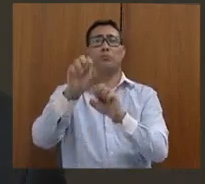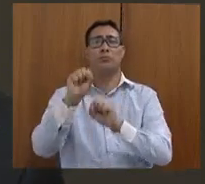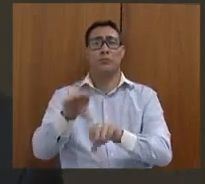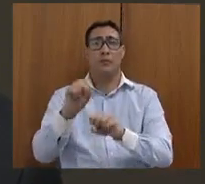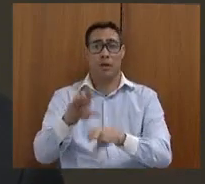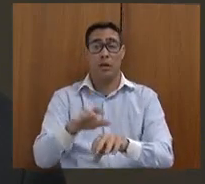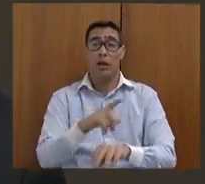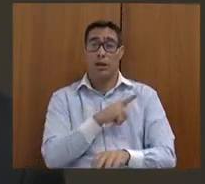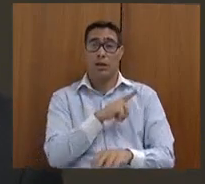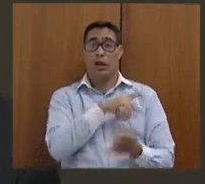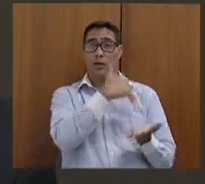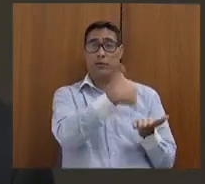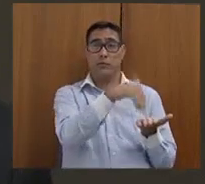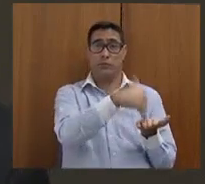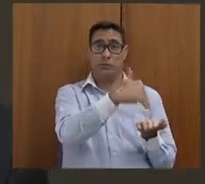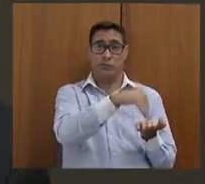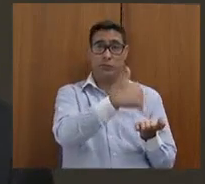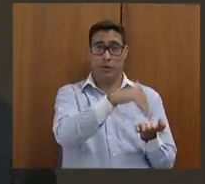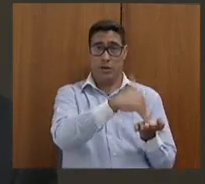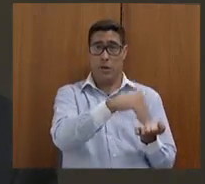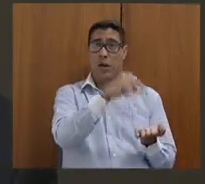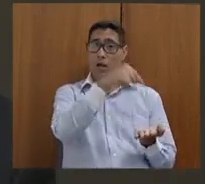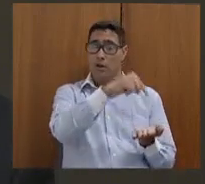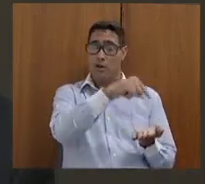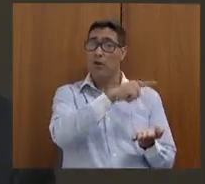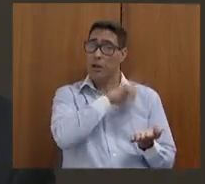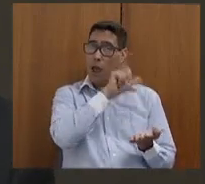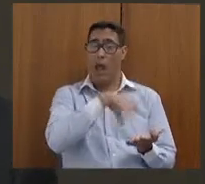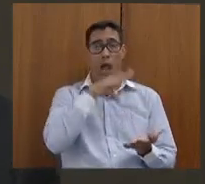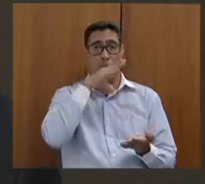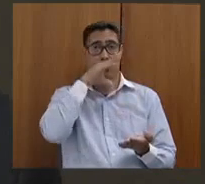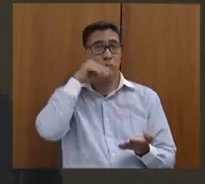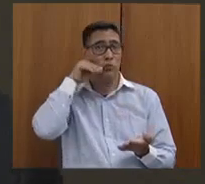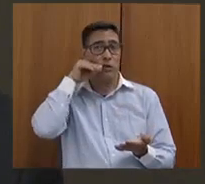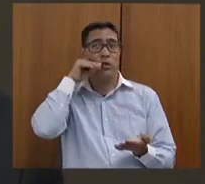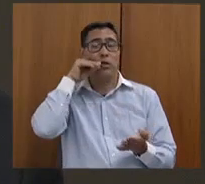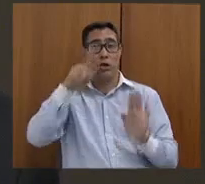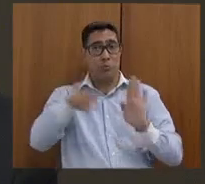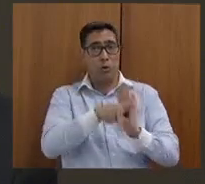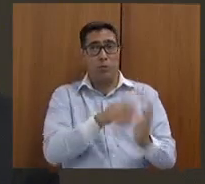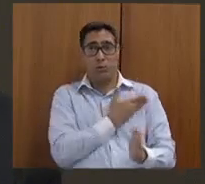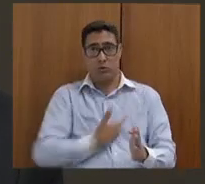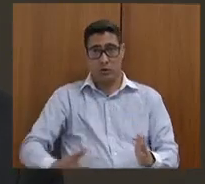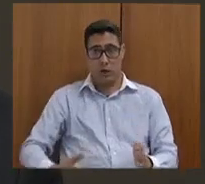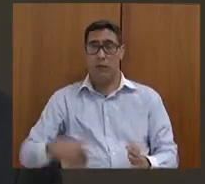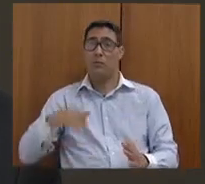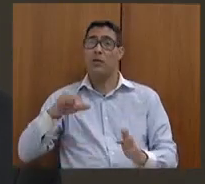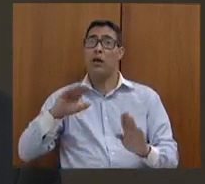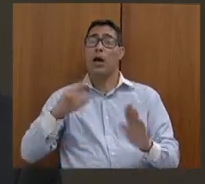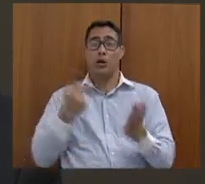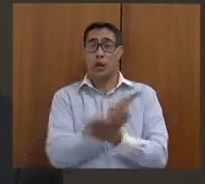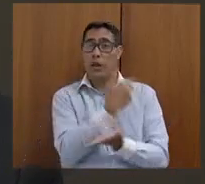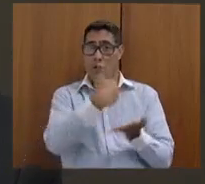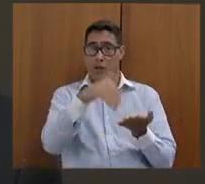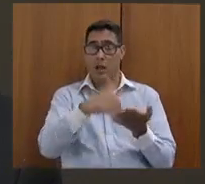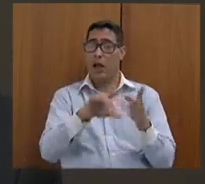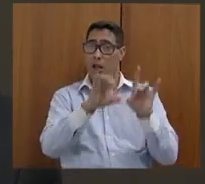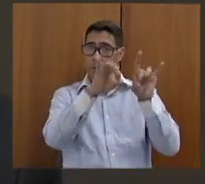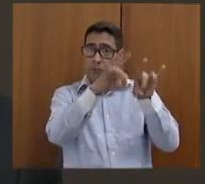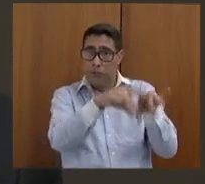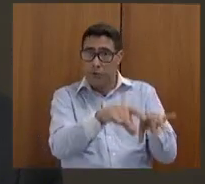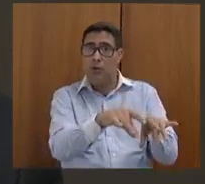que é comandada por um servidor efetivo do estado que interessa ele também porque quando ele sair da Secretaria de